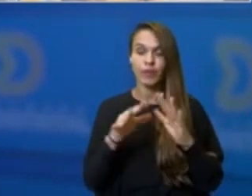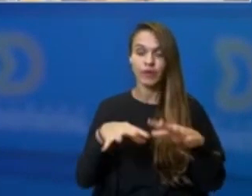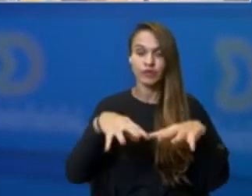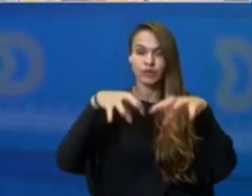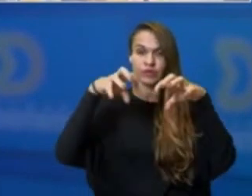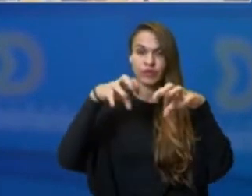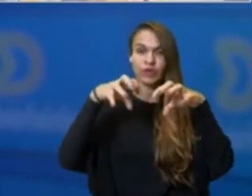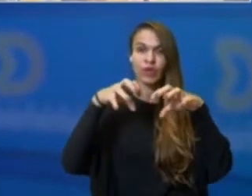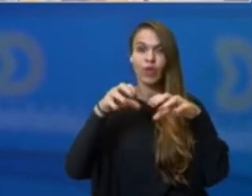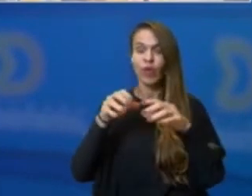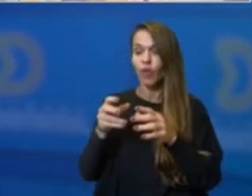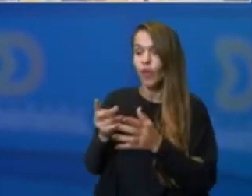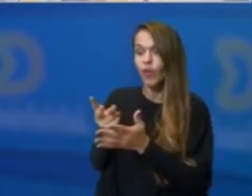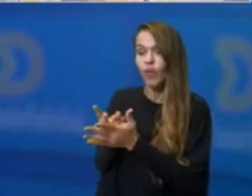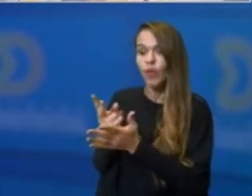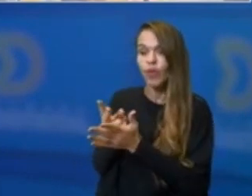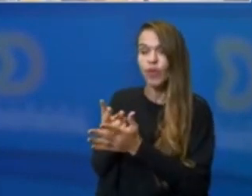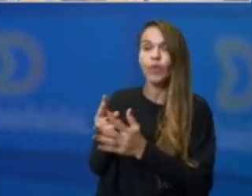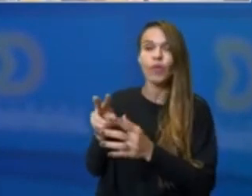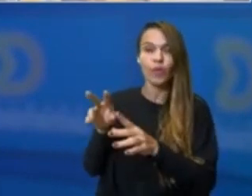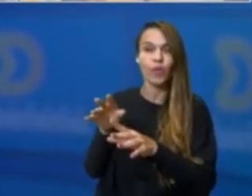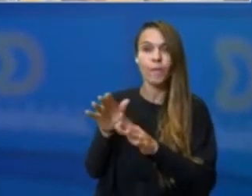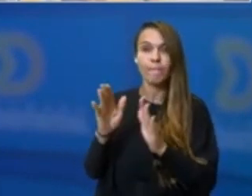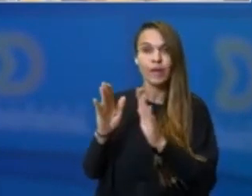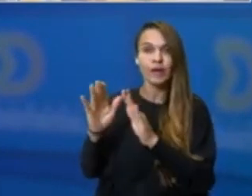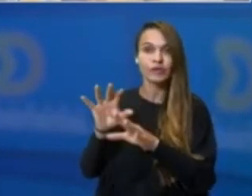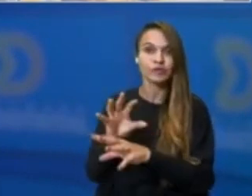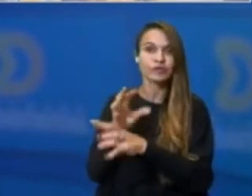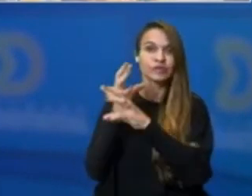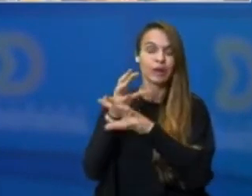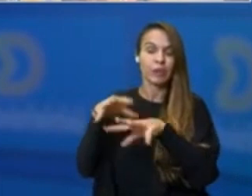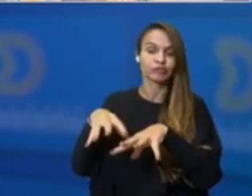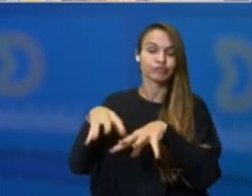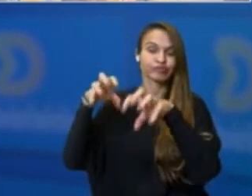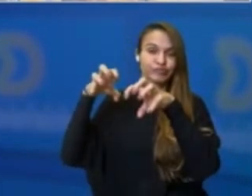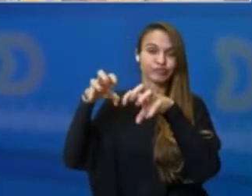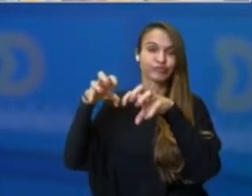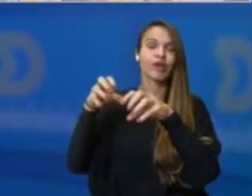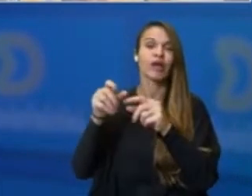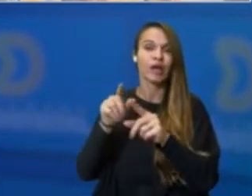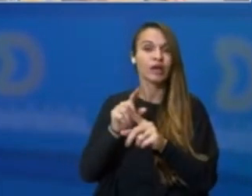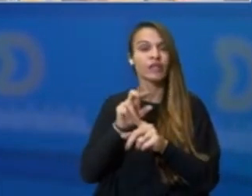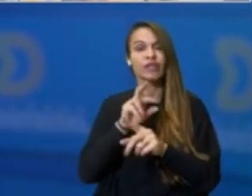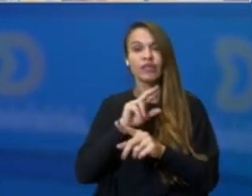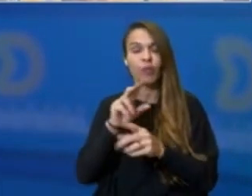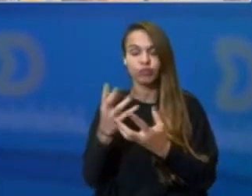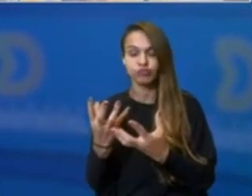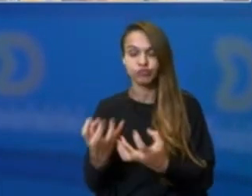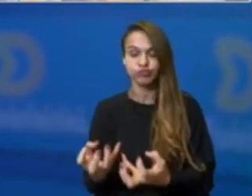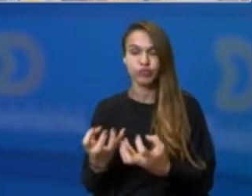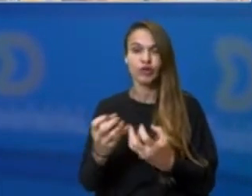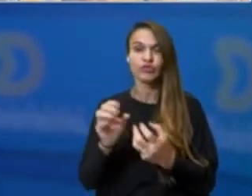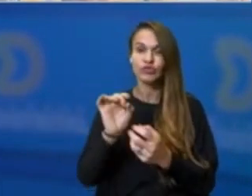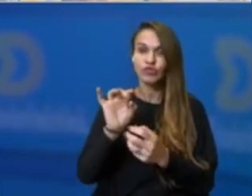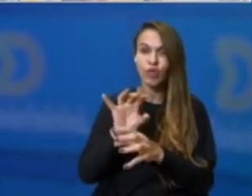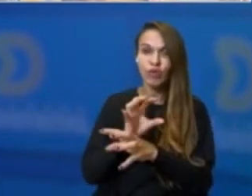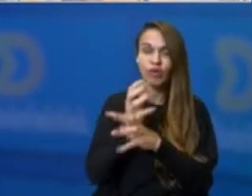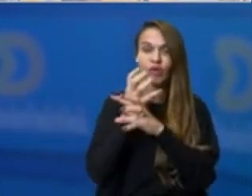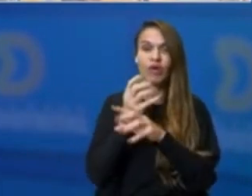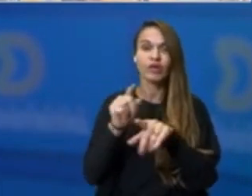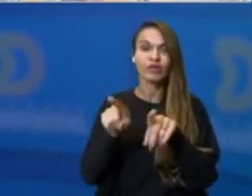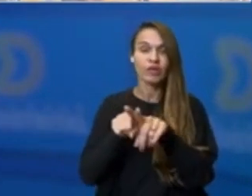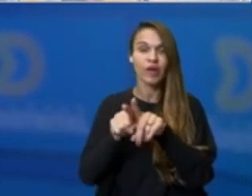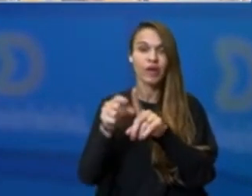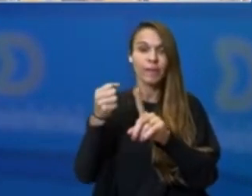período seco, ela seca, né? E isso tem a ver não só com a seca, mas também com o impacto na